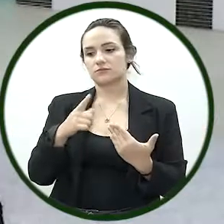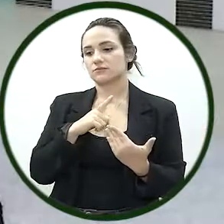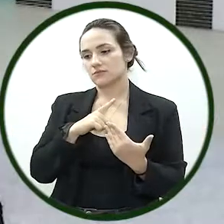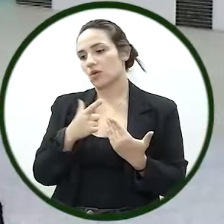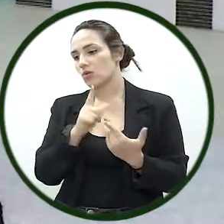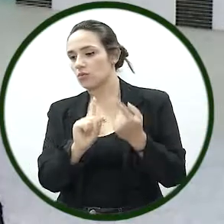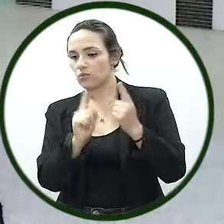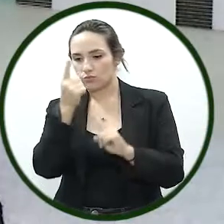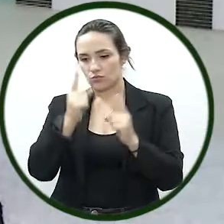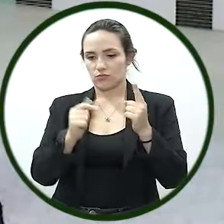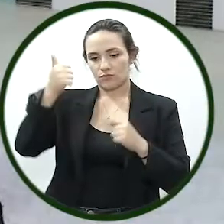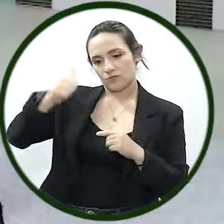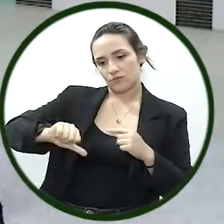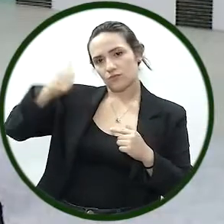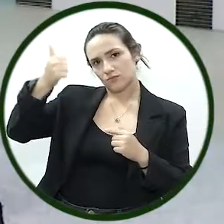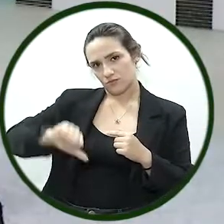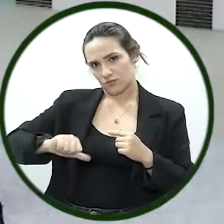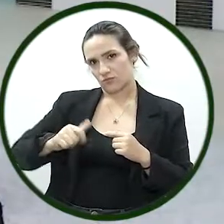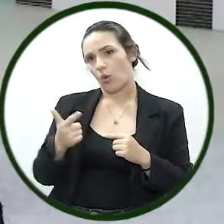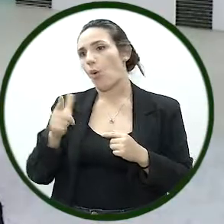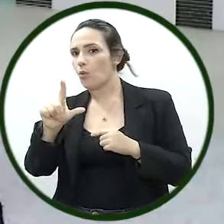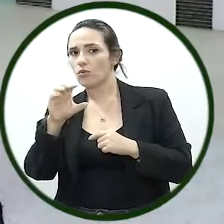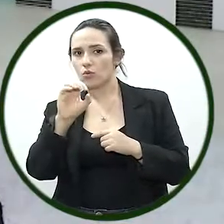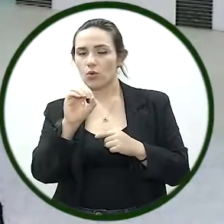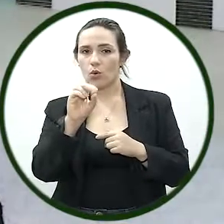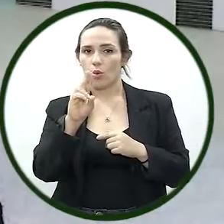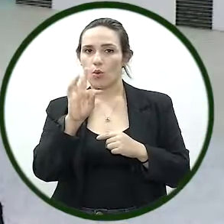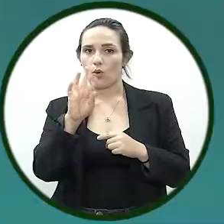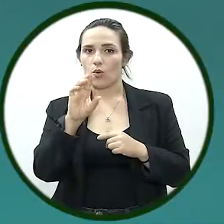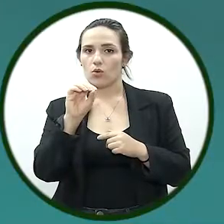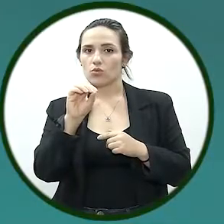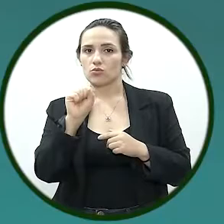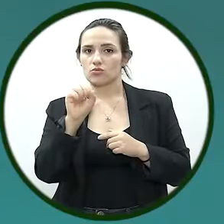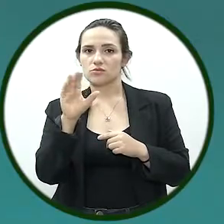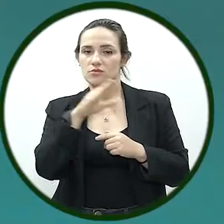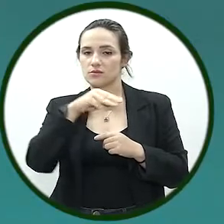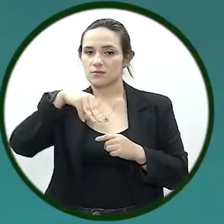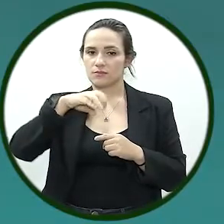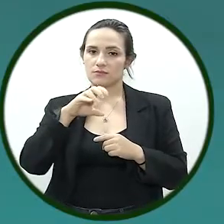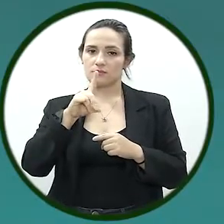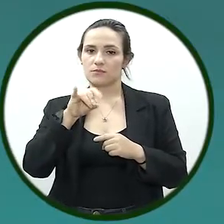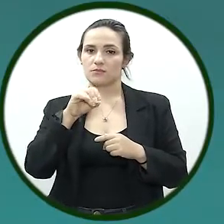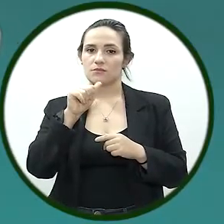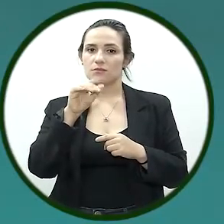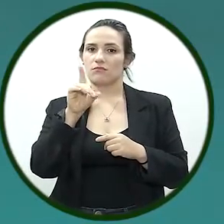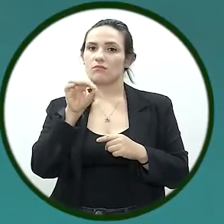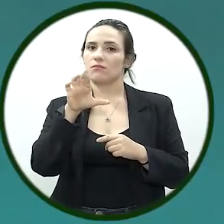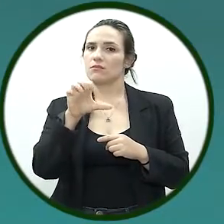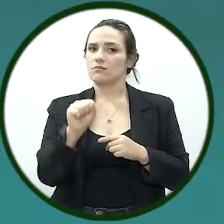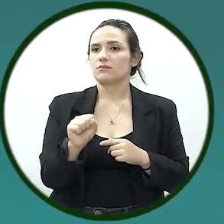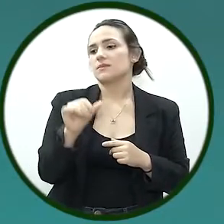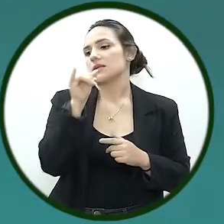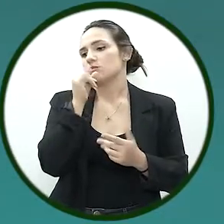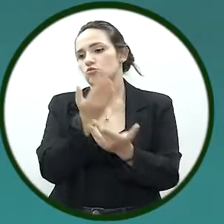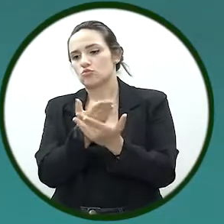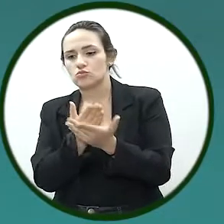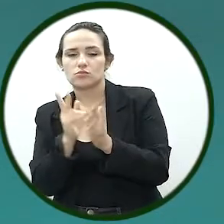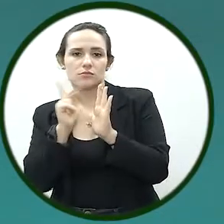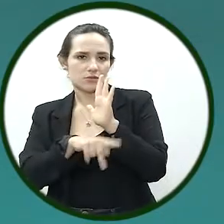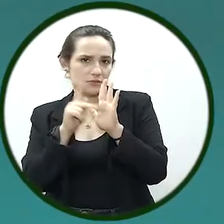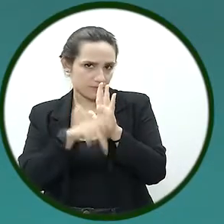psicossociais da violência, sobre as outras ciências que a gente pode se apoiar, né? Esse trabalho de estudo, de planejamento, para formar uma